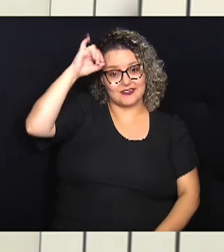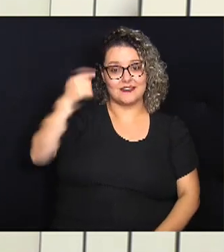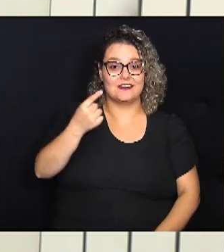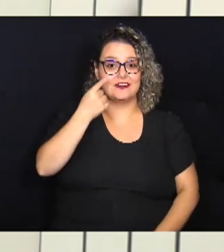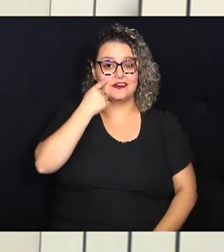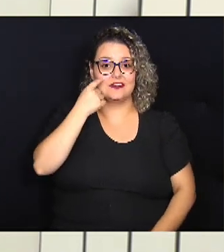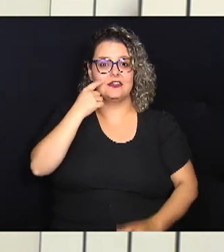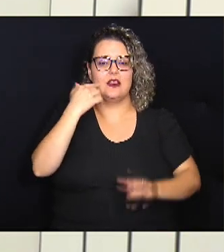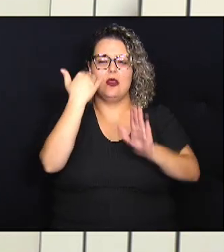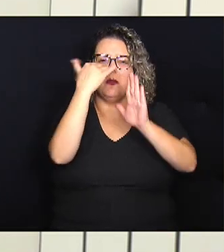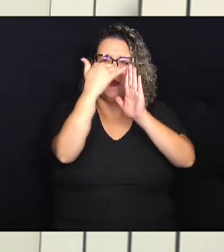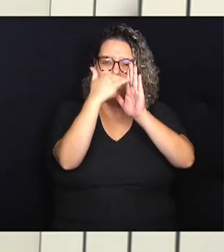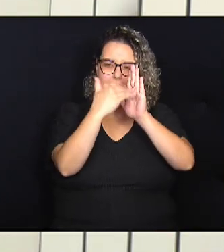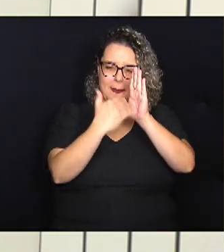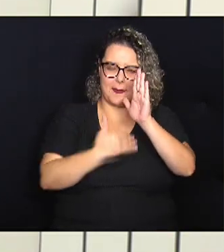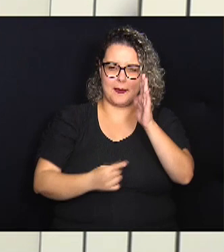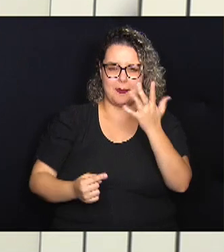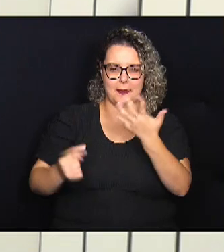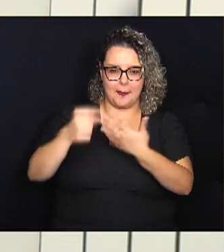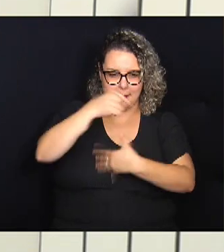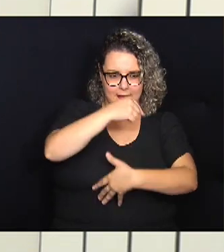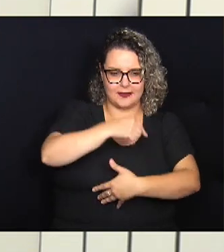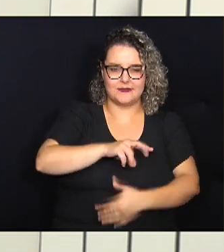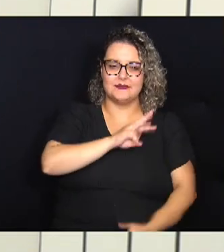lista completa lá no site